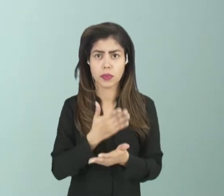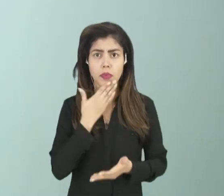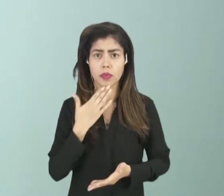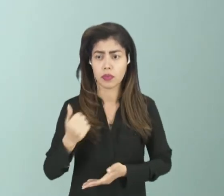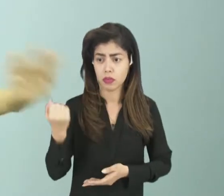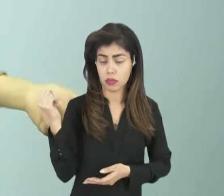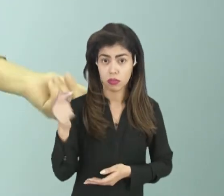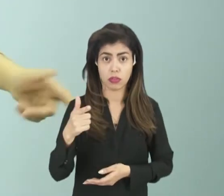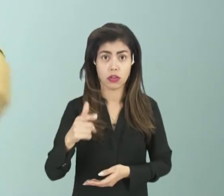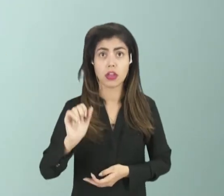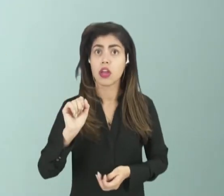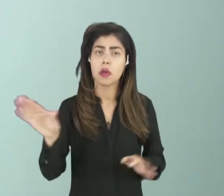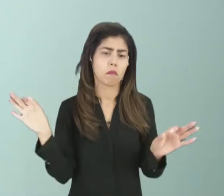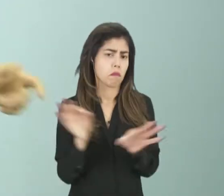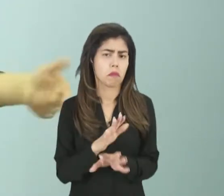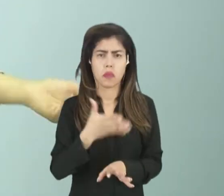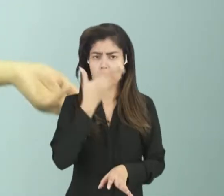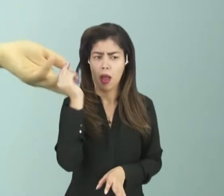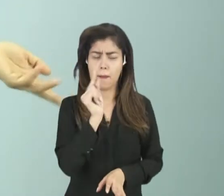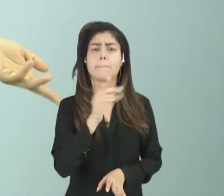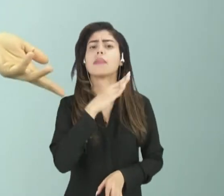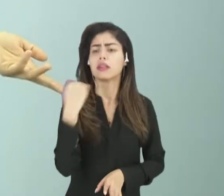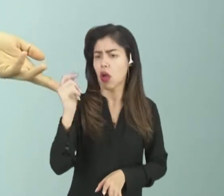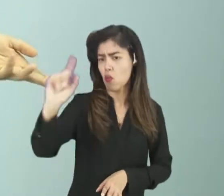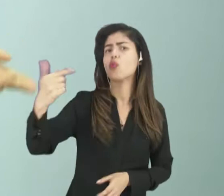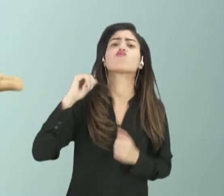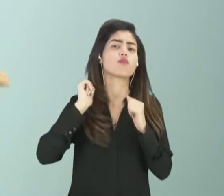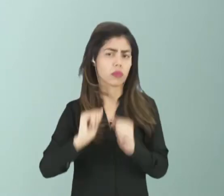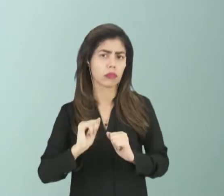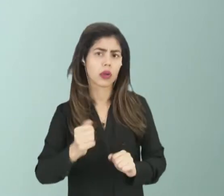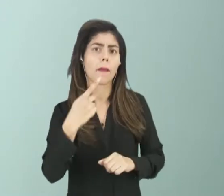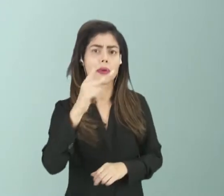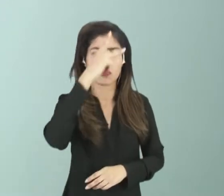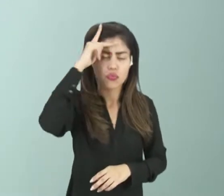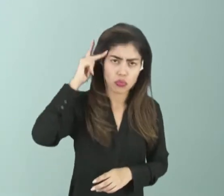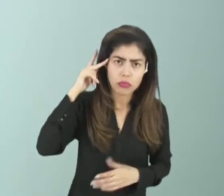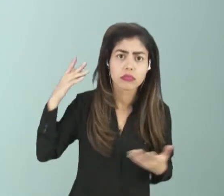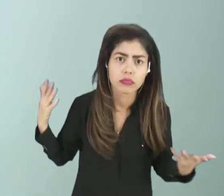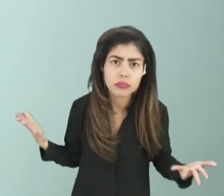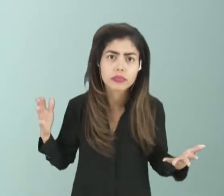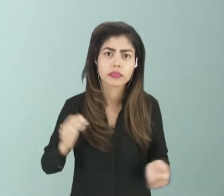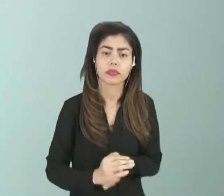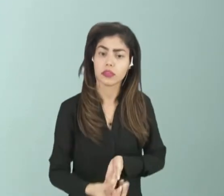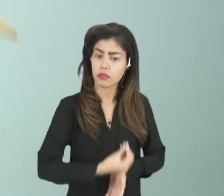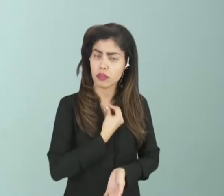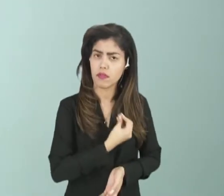não hesita em matar e aniquilar o seu semelhante. Então,